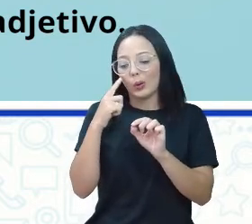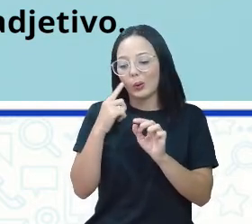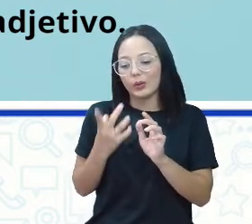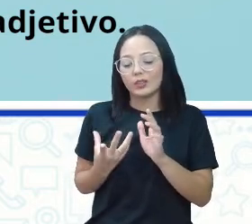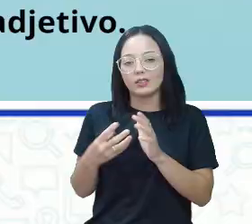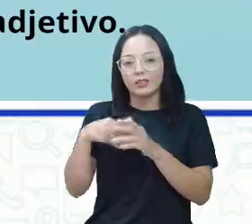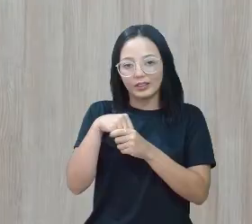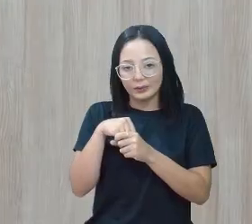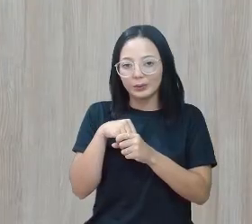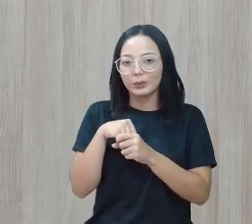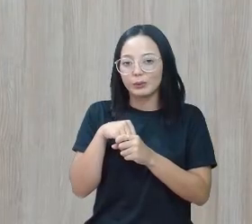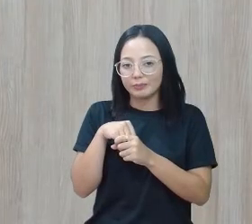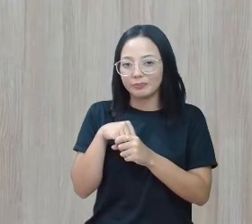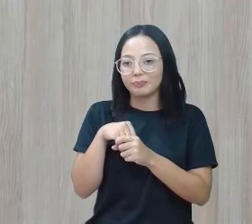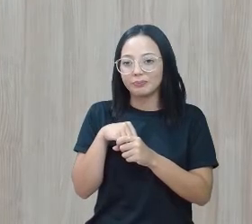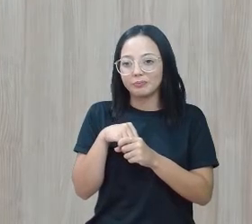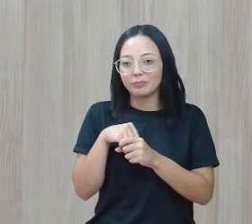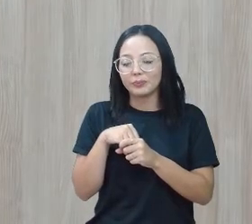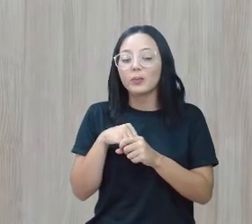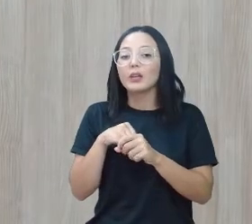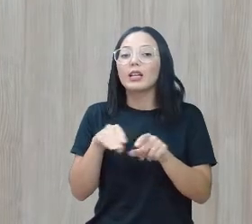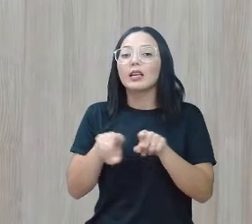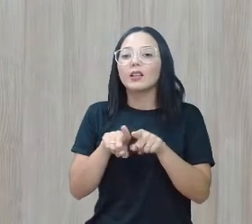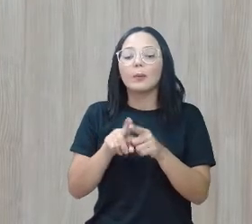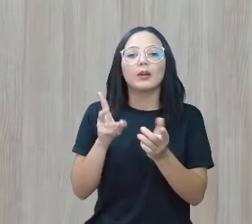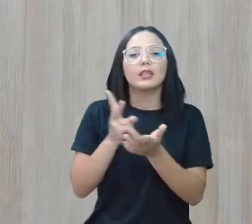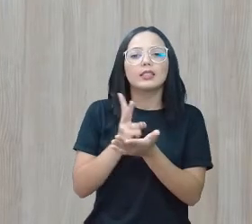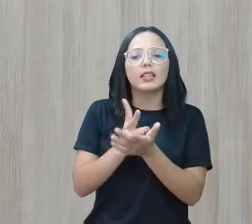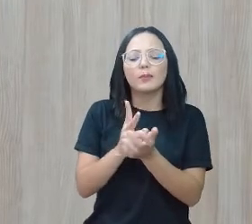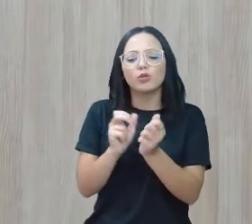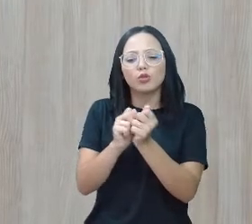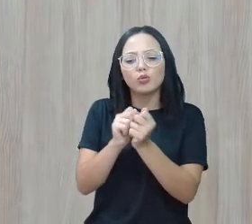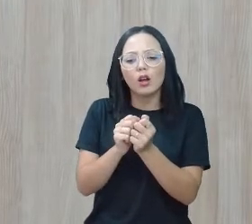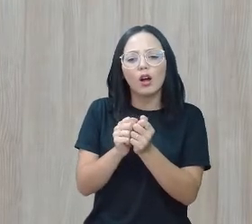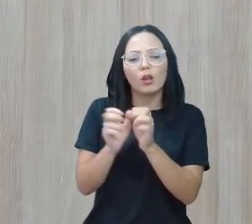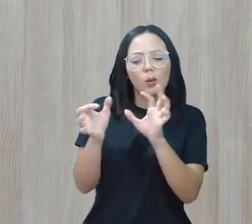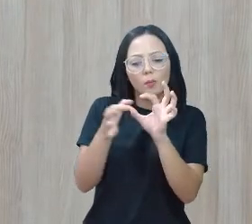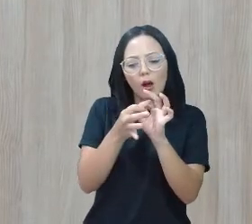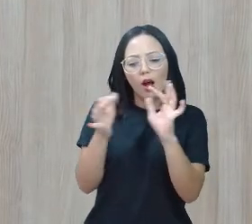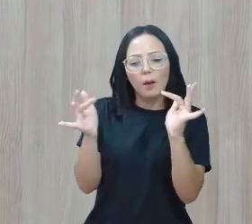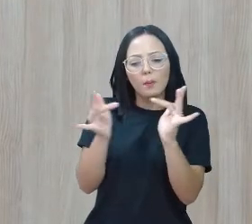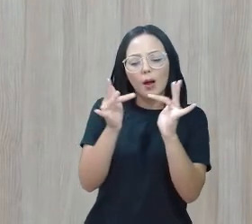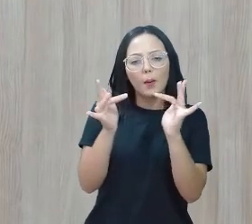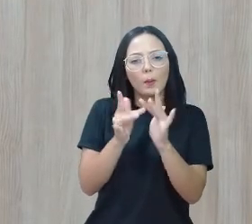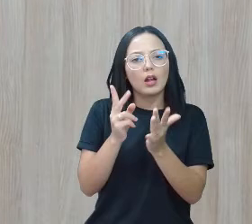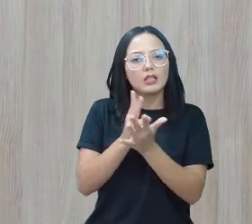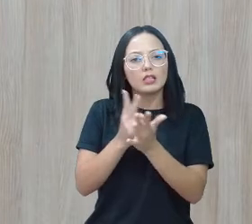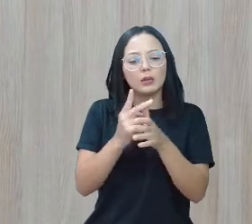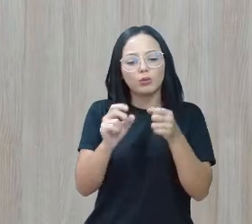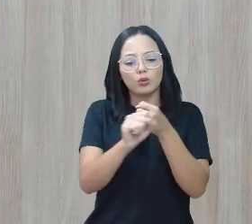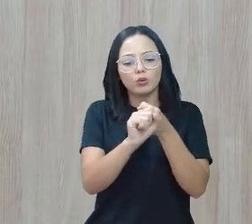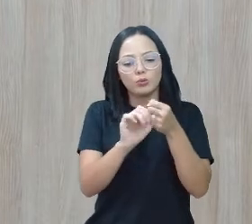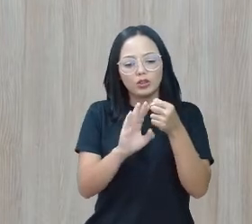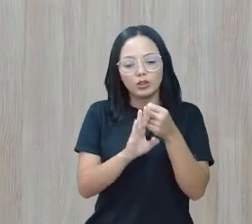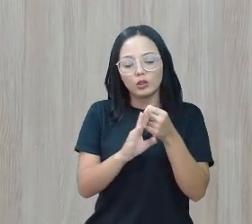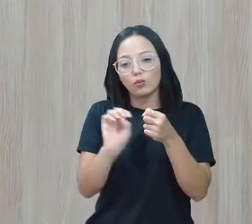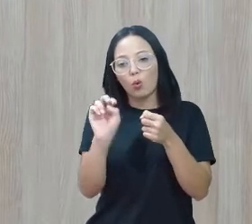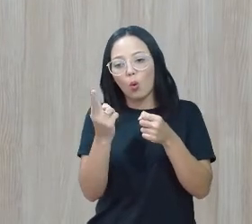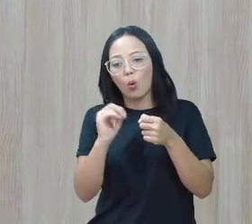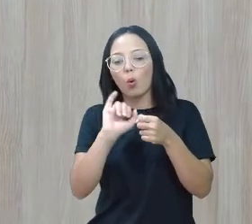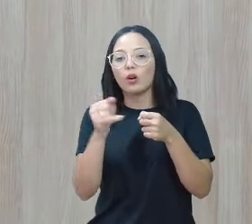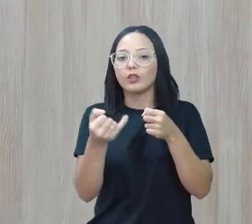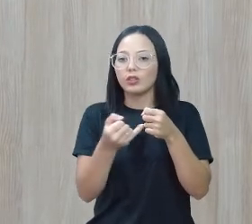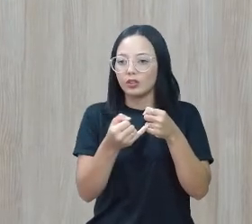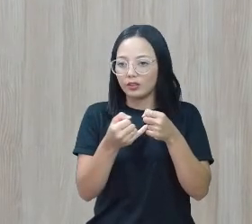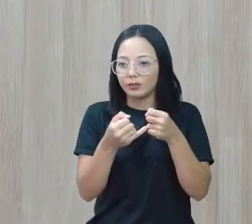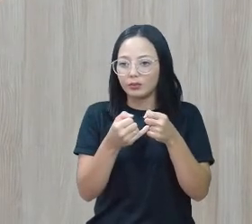presentes e eles estão sempre se juntando, não é? A um substantivo ou a um